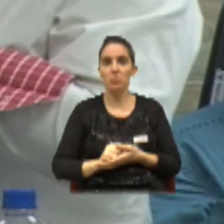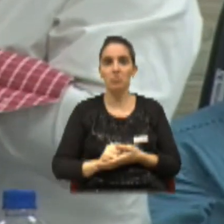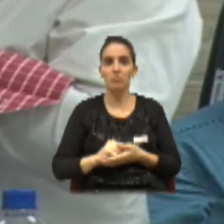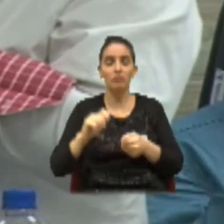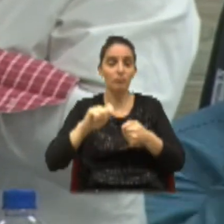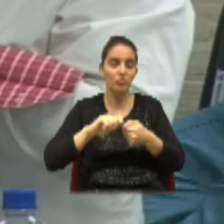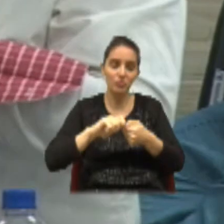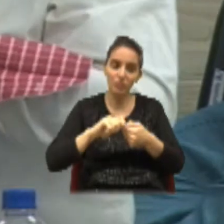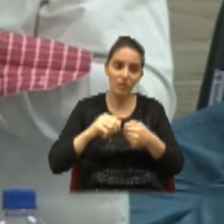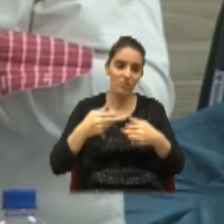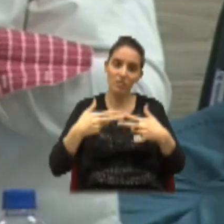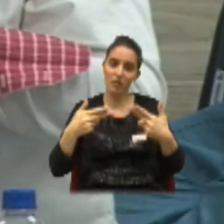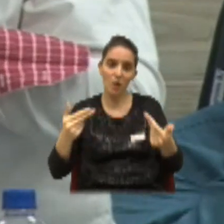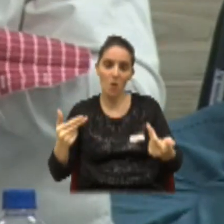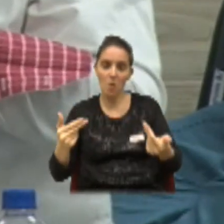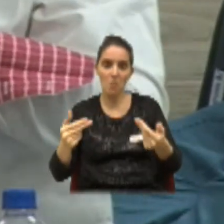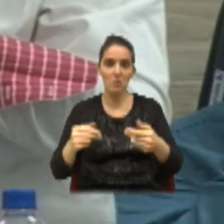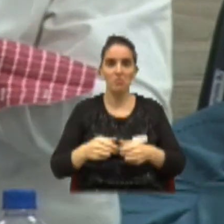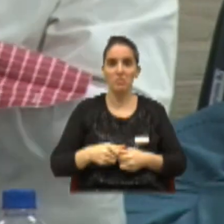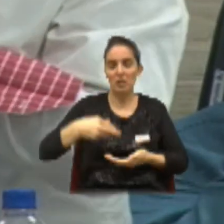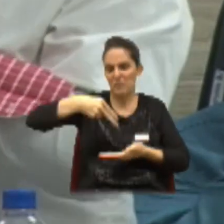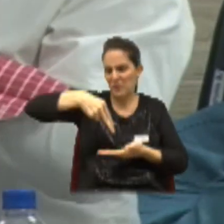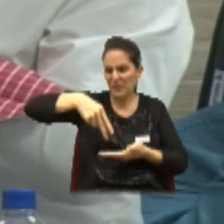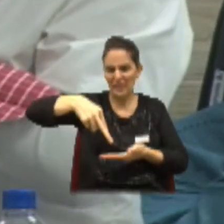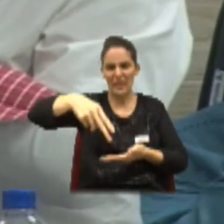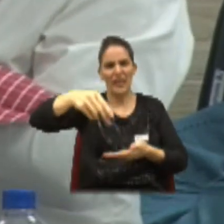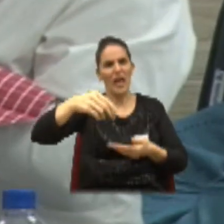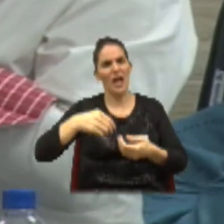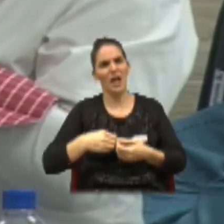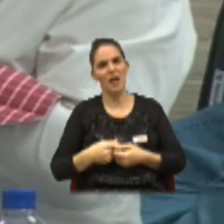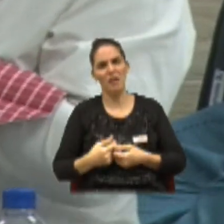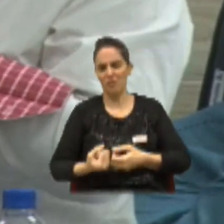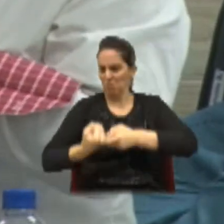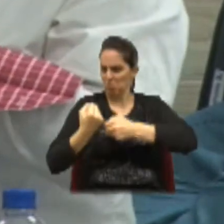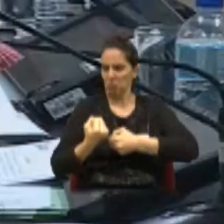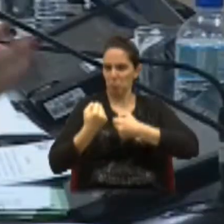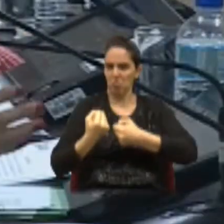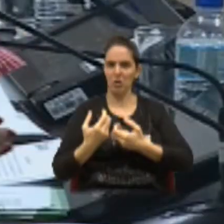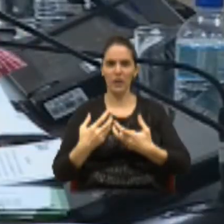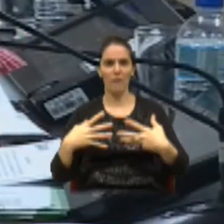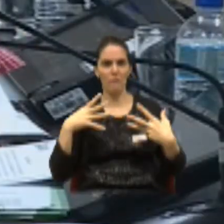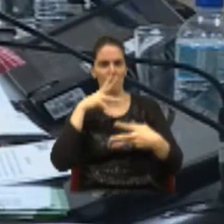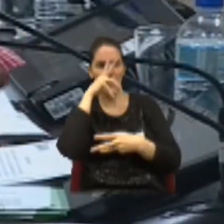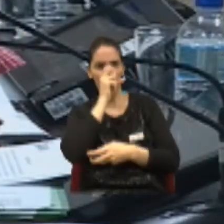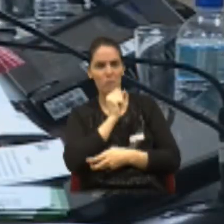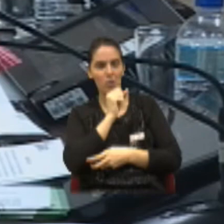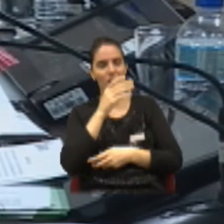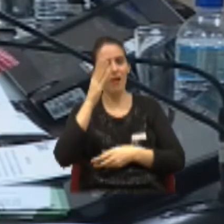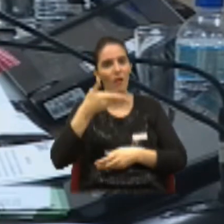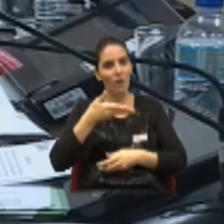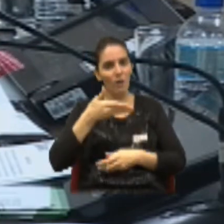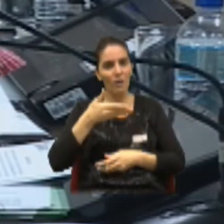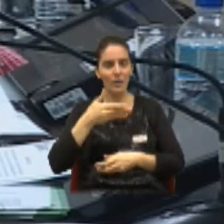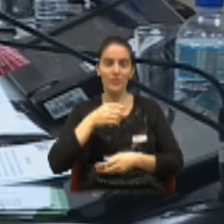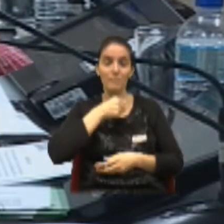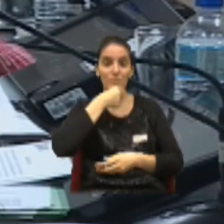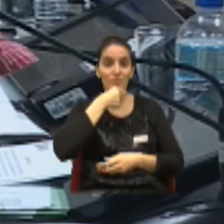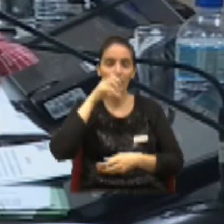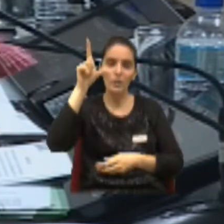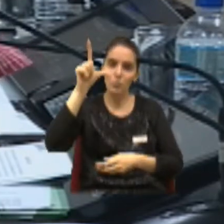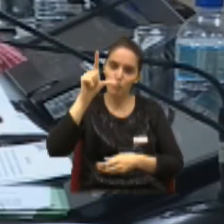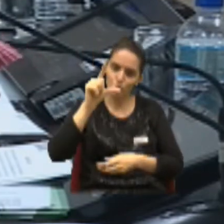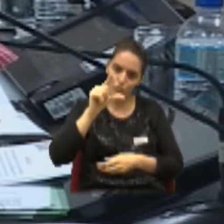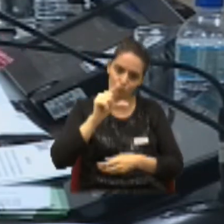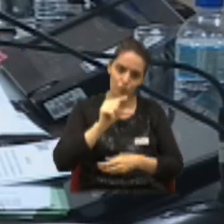mas eu fazia isso, nossa, mas eu andava tanto, nossa, eu carregava peso, e a gente vai vendo que a gente vai tendo essas perdas, que a gente já